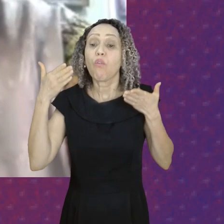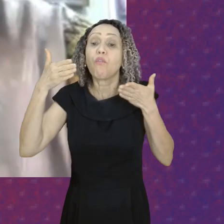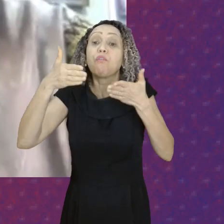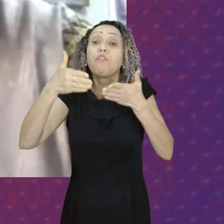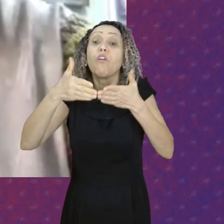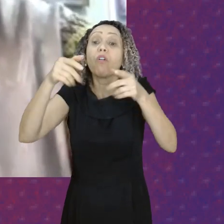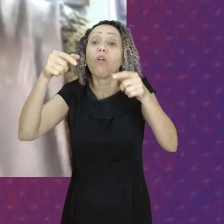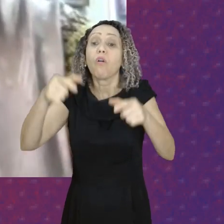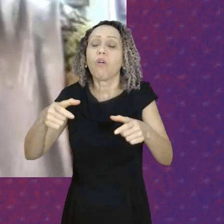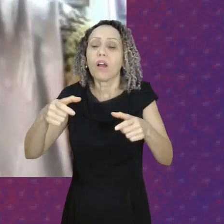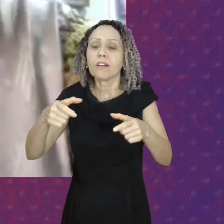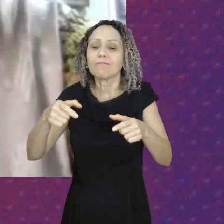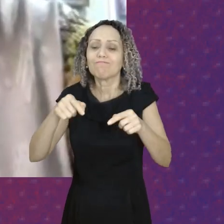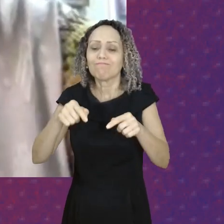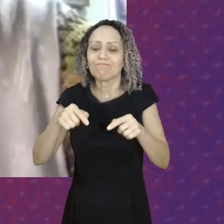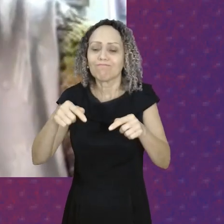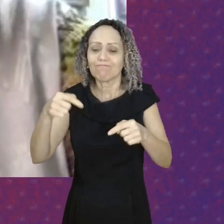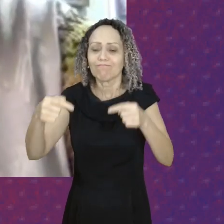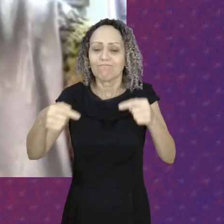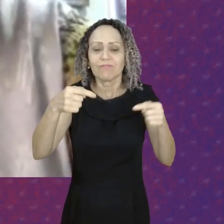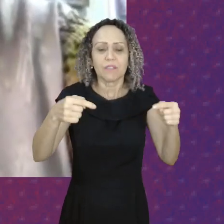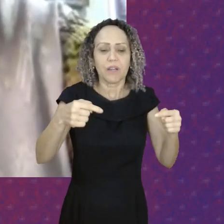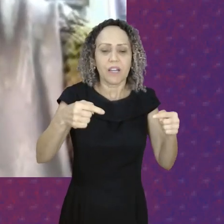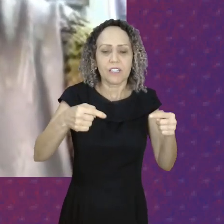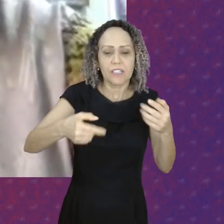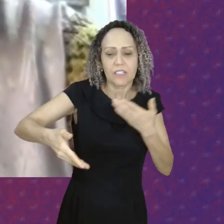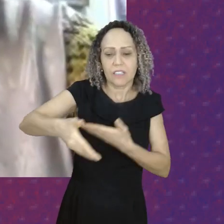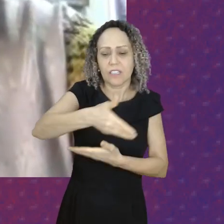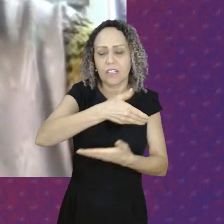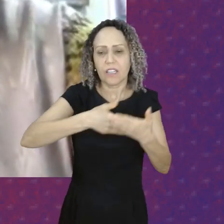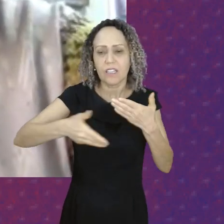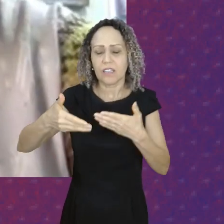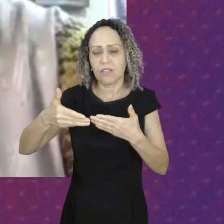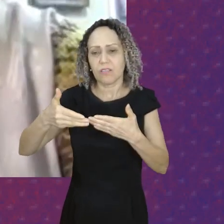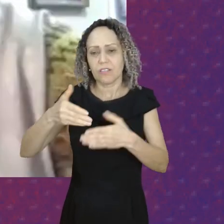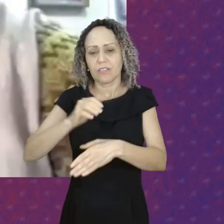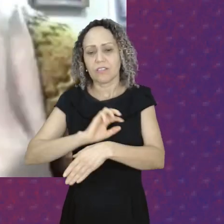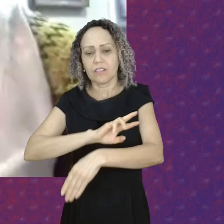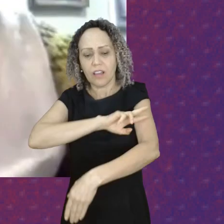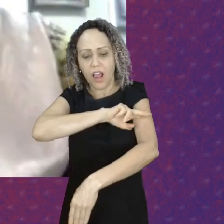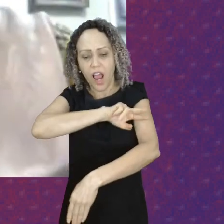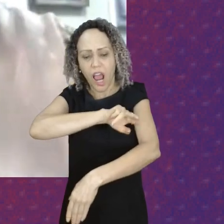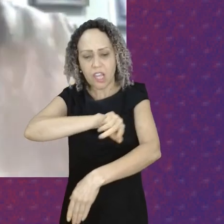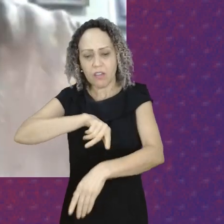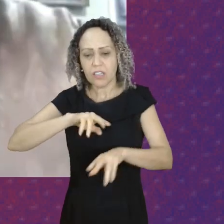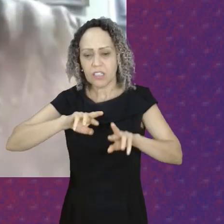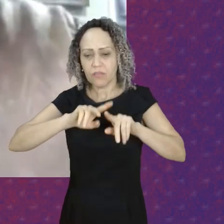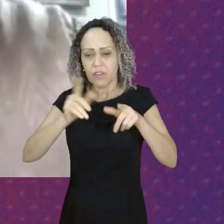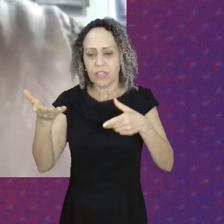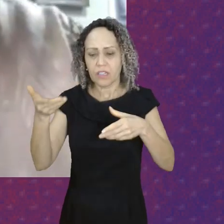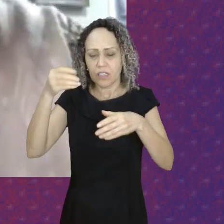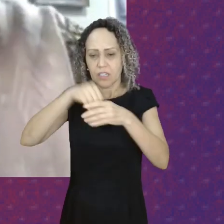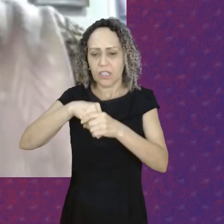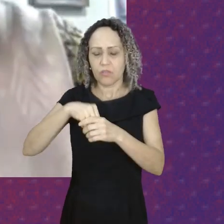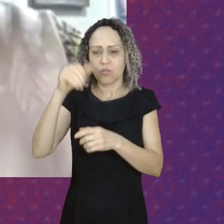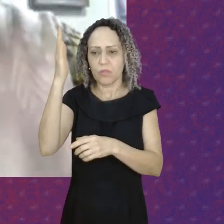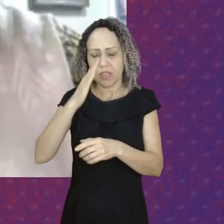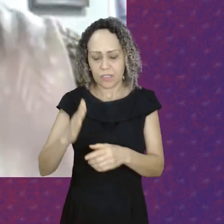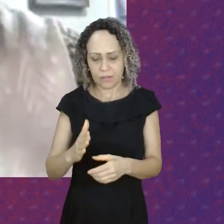no debate das relações raciais no país. Hoje nós vamos